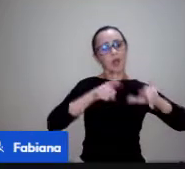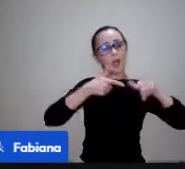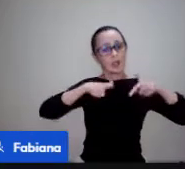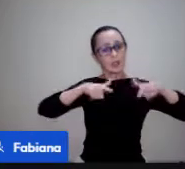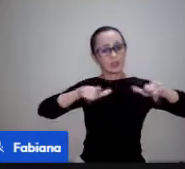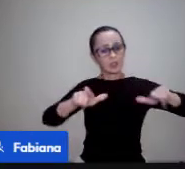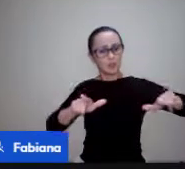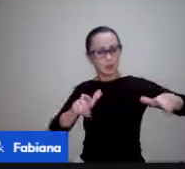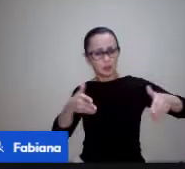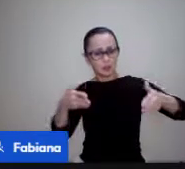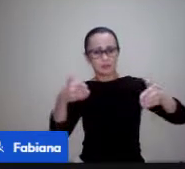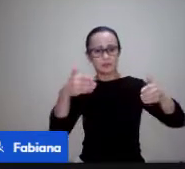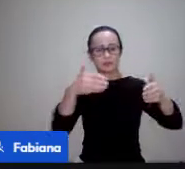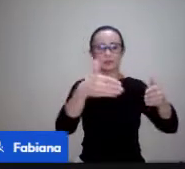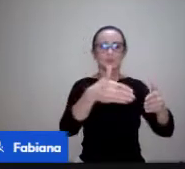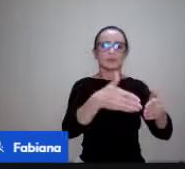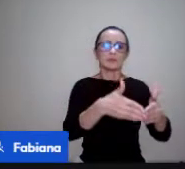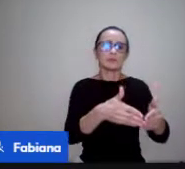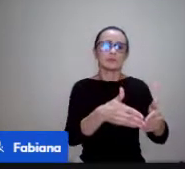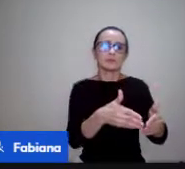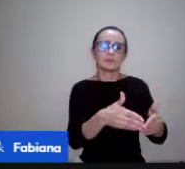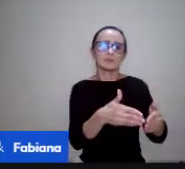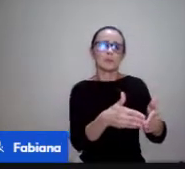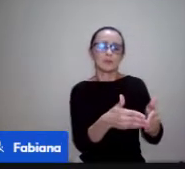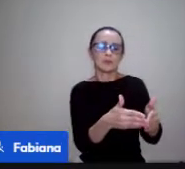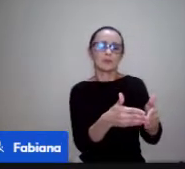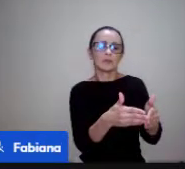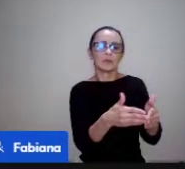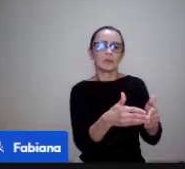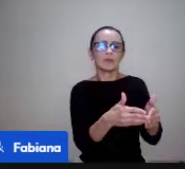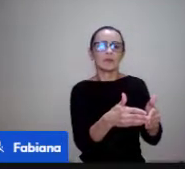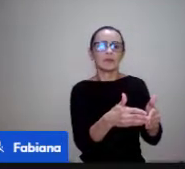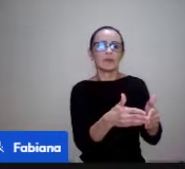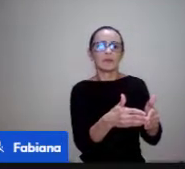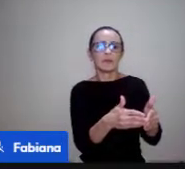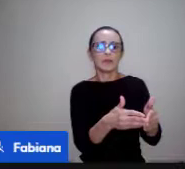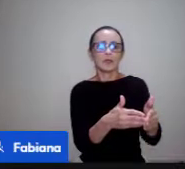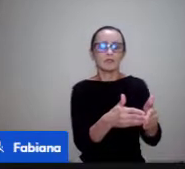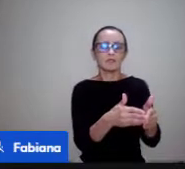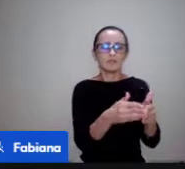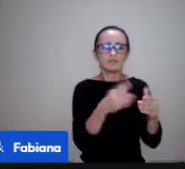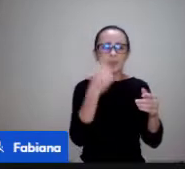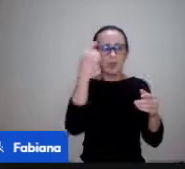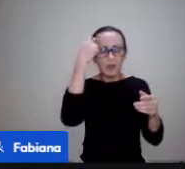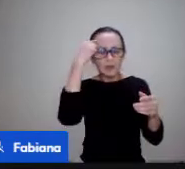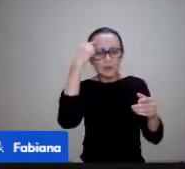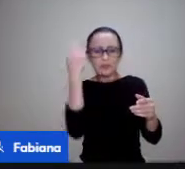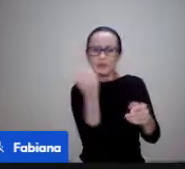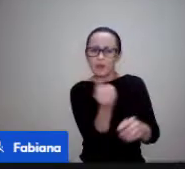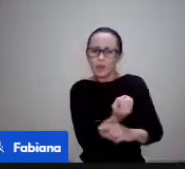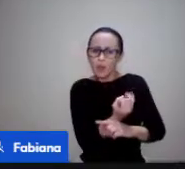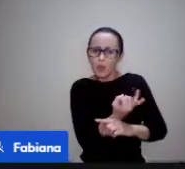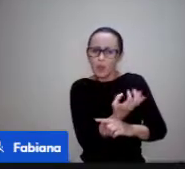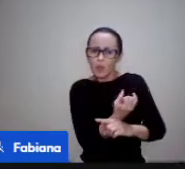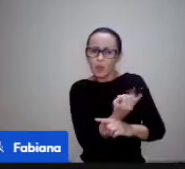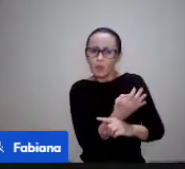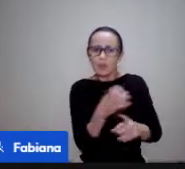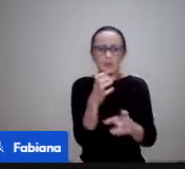voltada a código matemático, em que envolve raciocínio lógico, números,